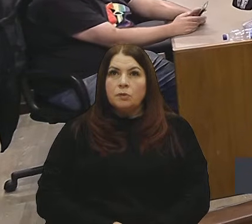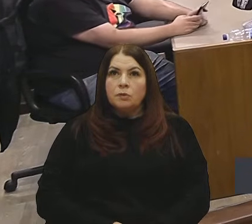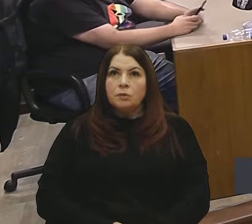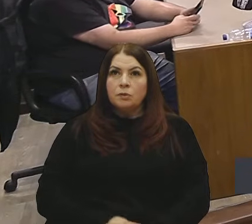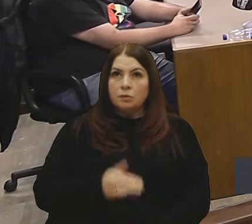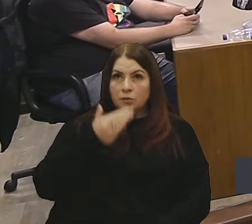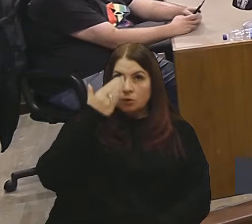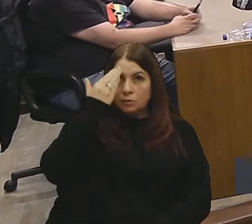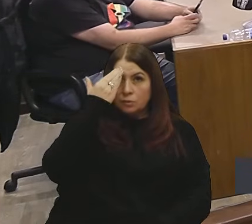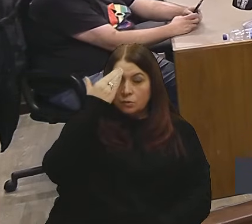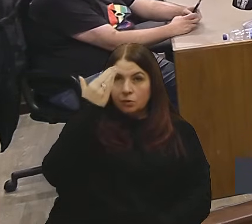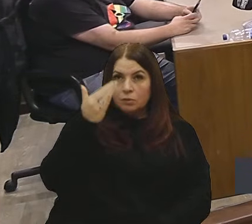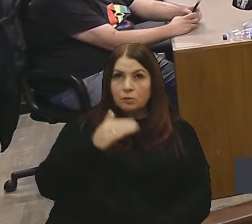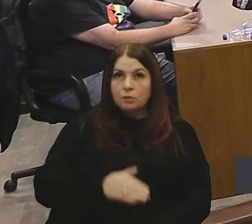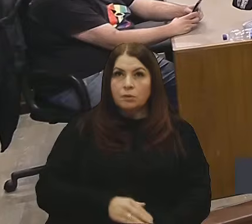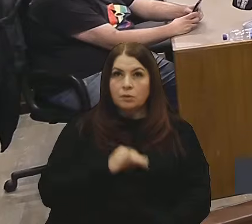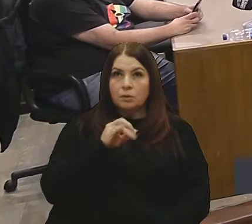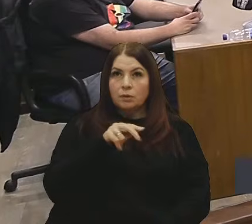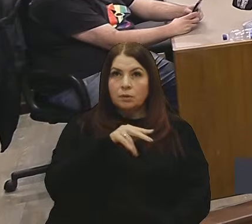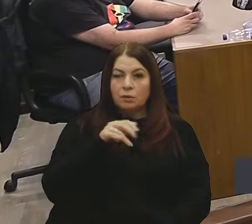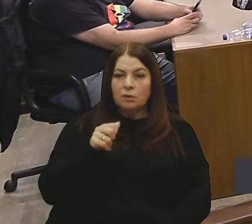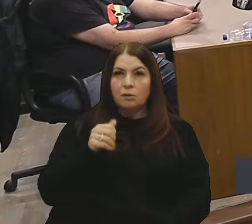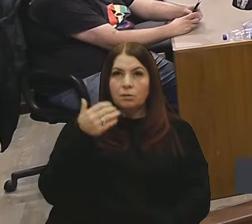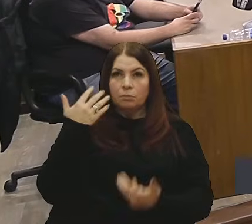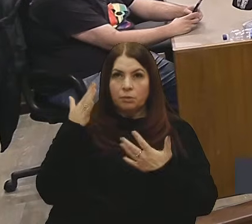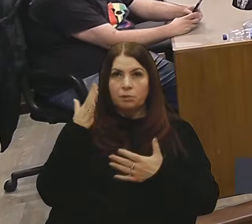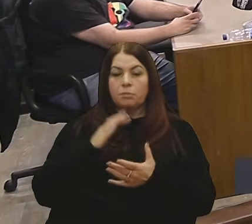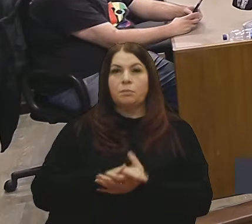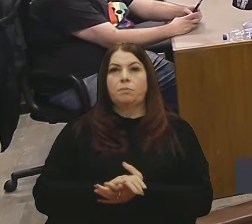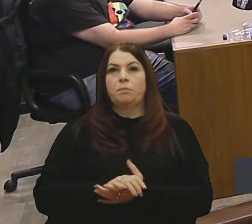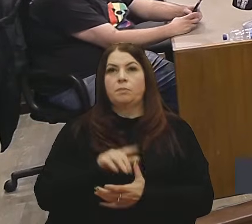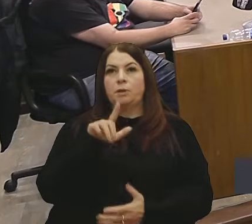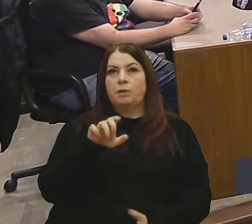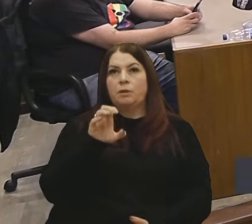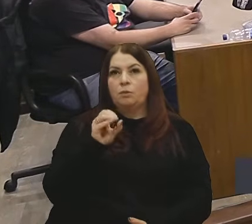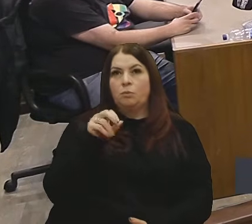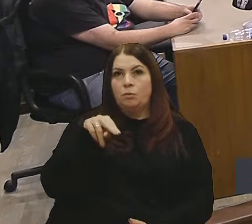Obrigado, Inana. Parabéns pela fala. Com a palavra, Leonardo.